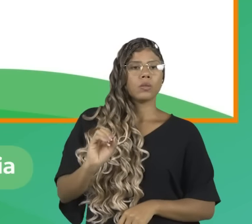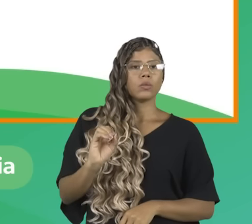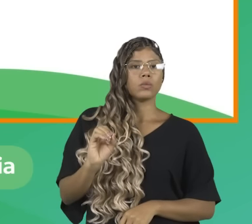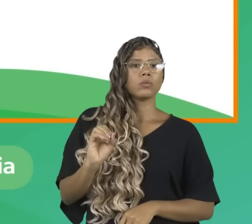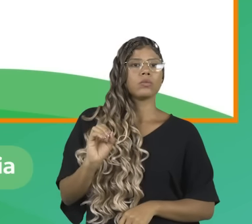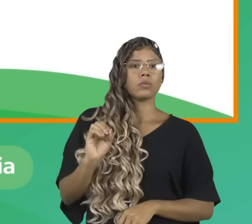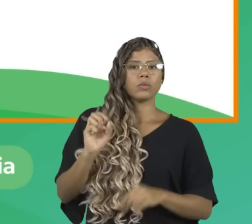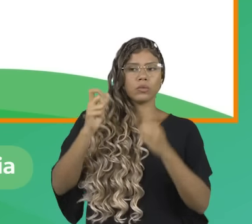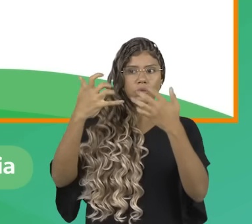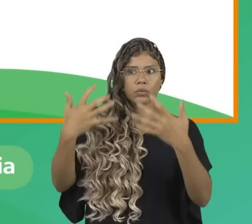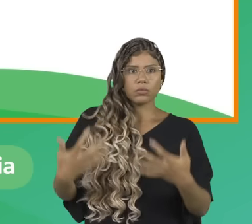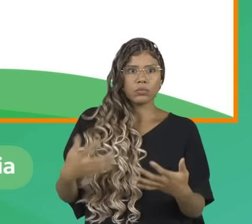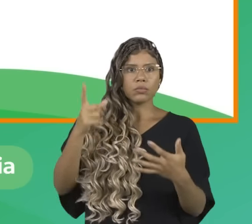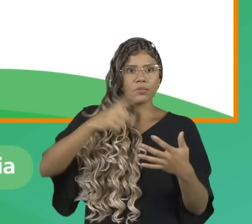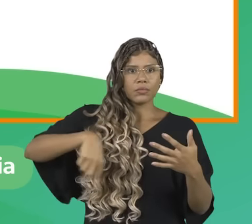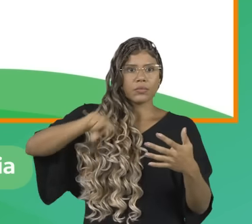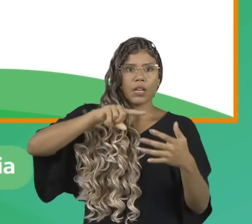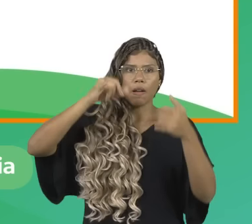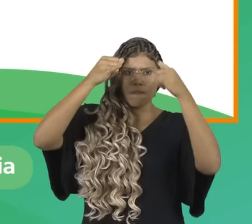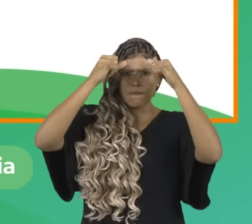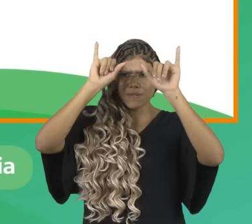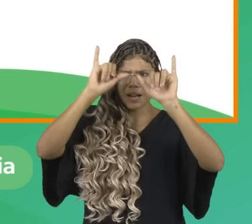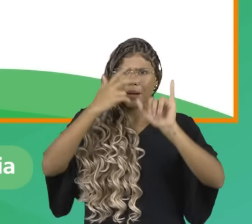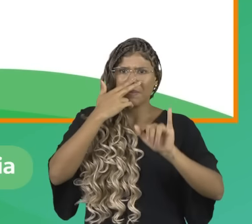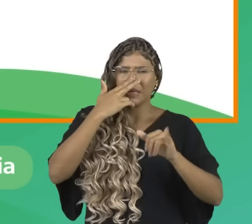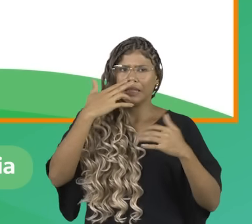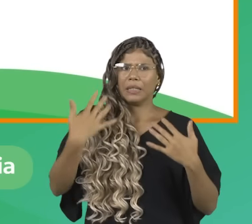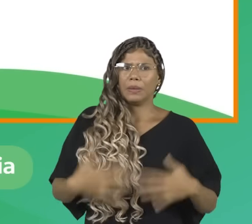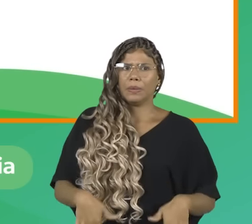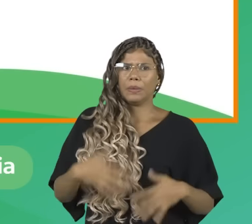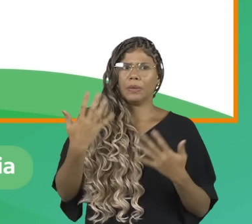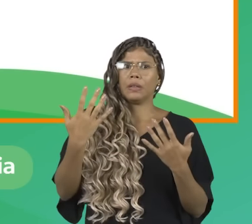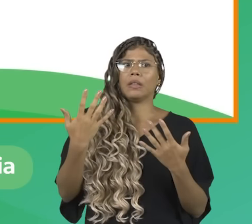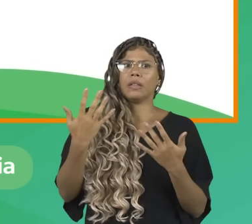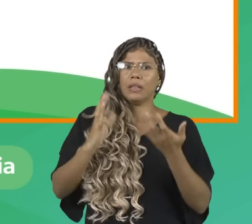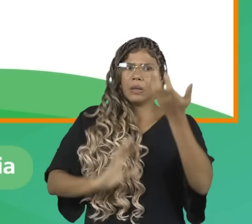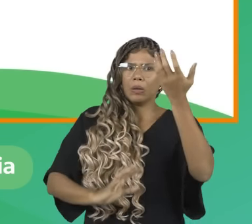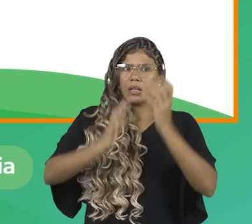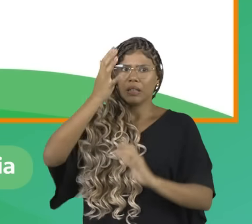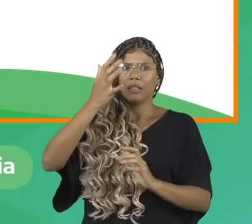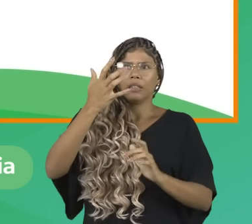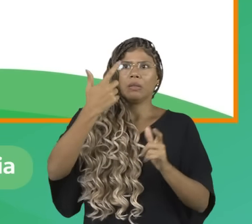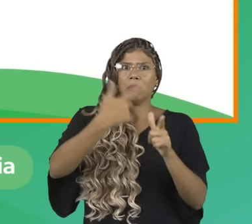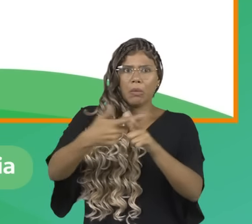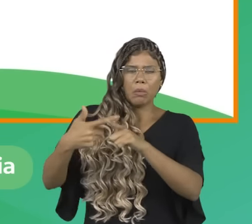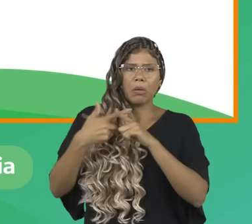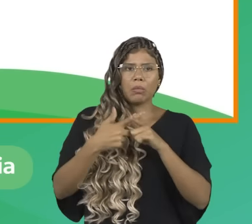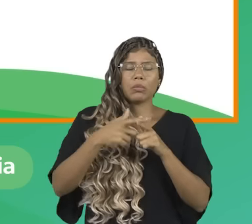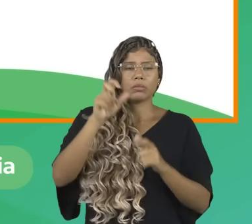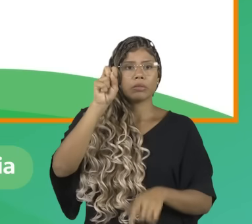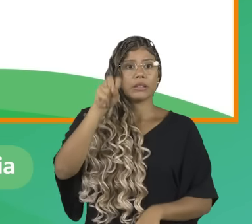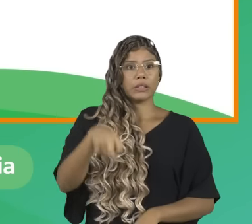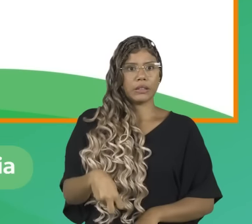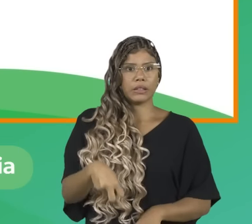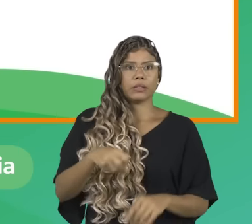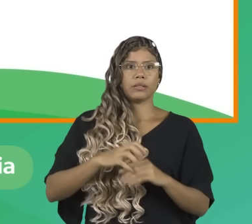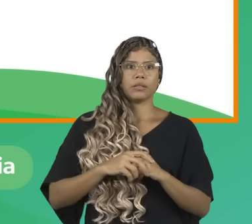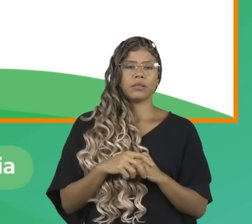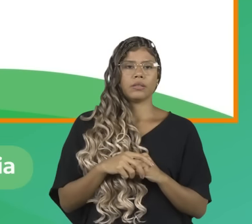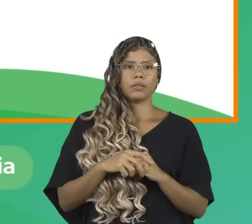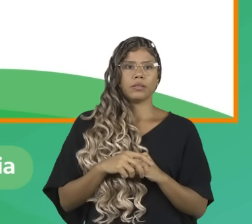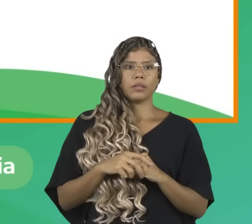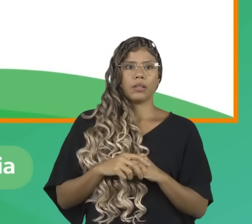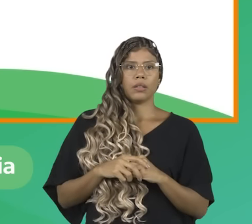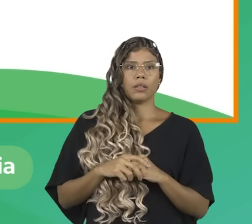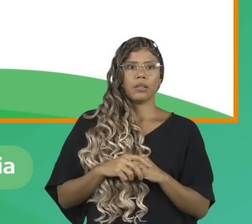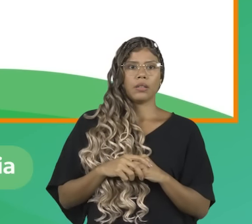colaborando para a crise climática? De certa forma, sim. Não o suficiente para dizer vamos exterminar todo o gado do